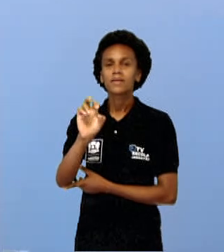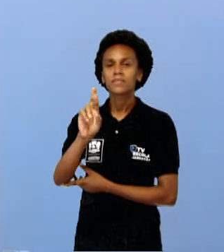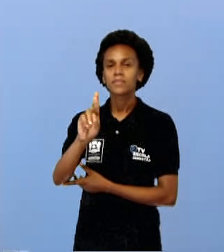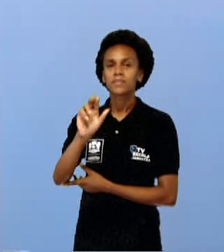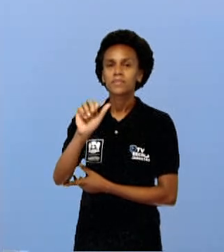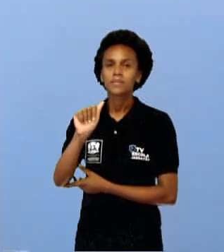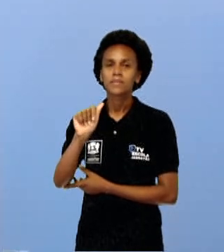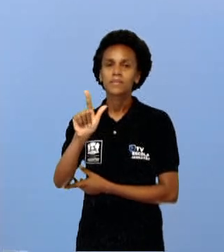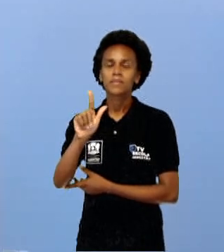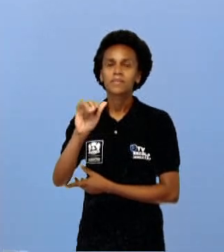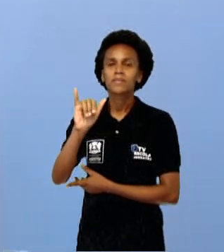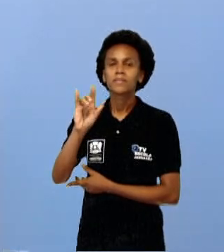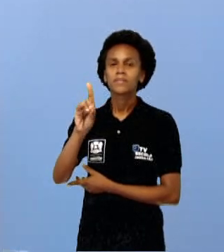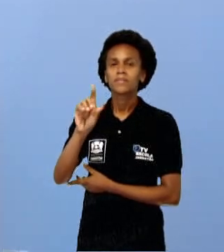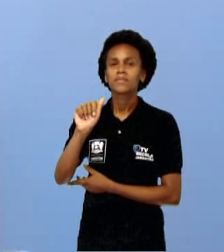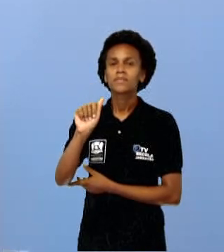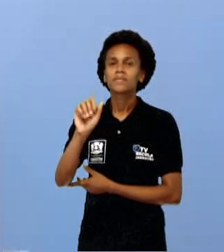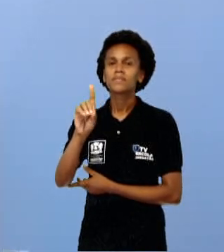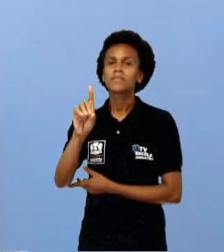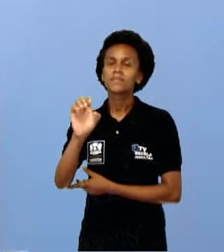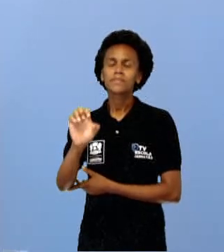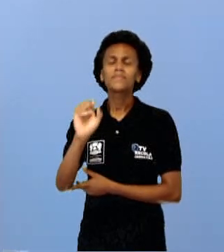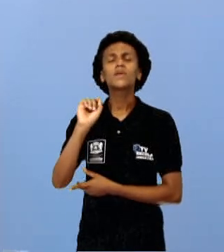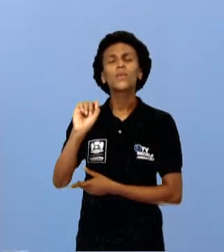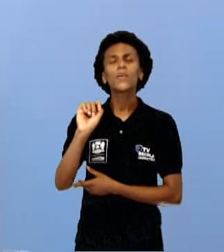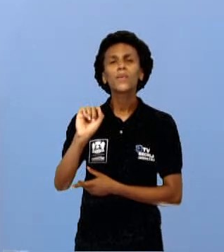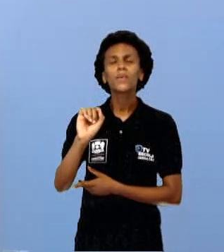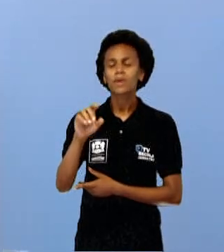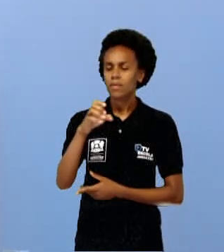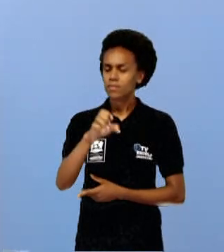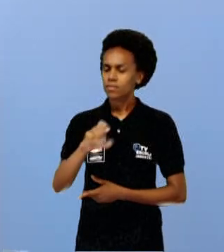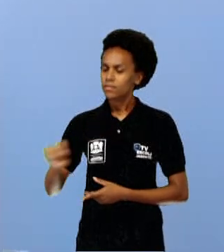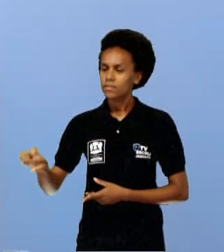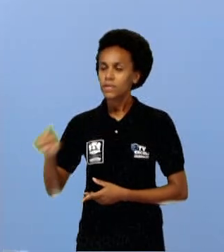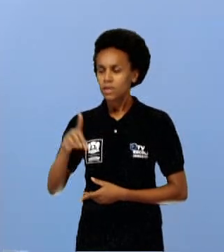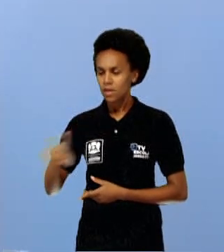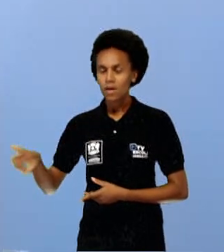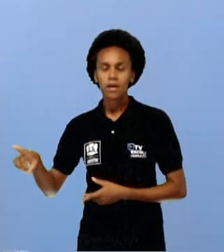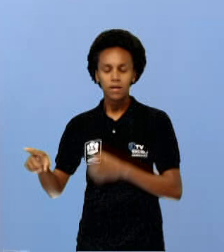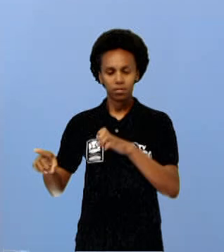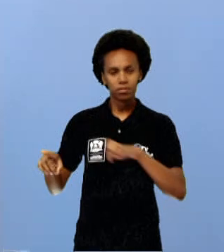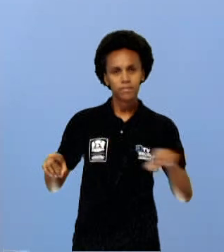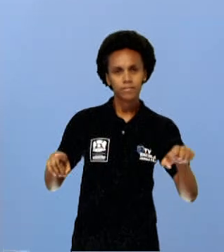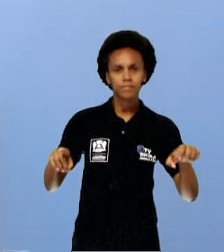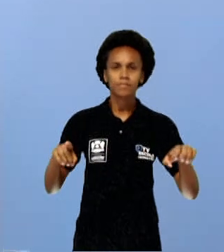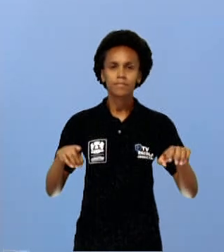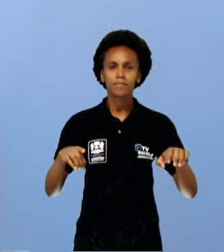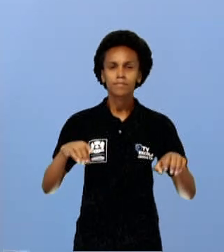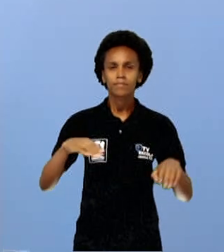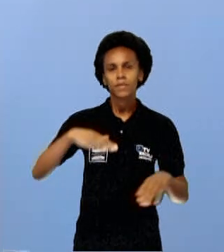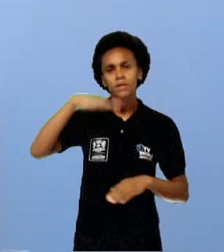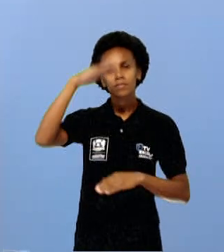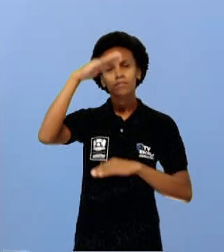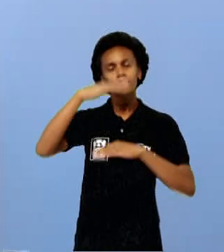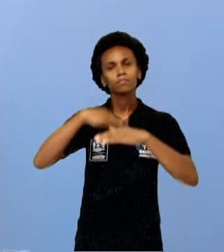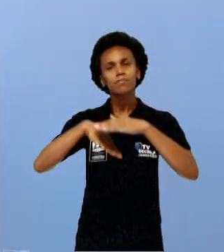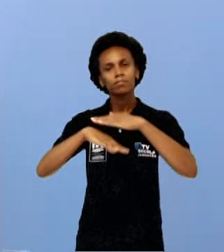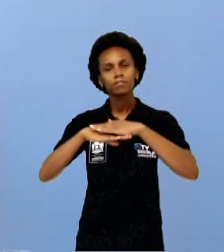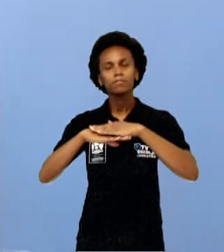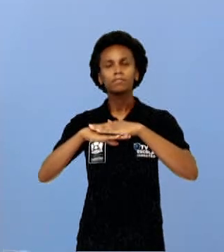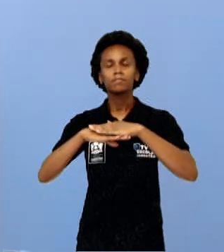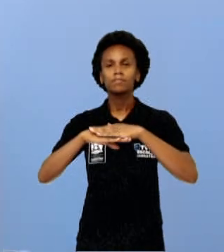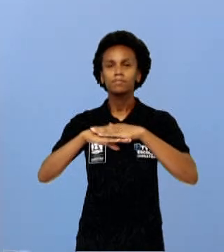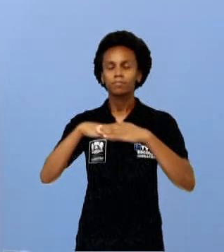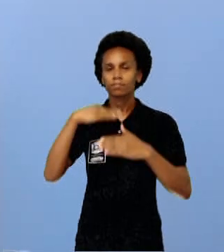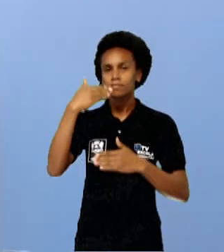da lateralidade não é nós vamos discutir um pouquinho que tá em cima que tá baixo que está ao lado que está